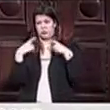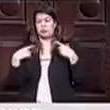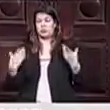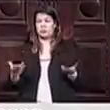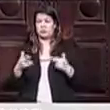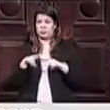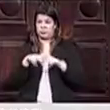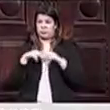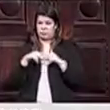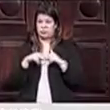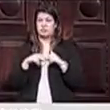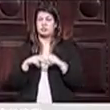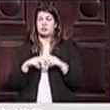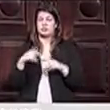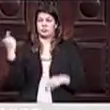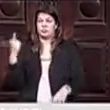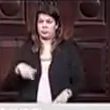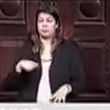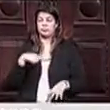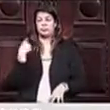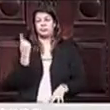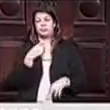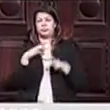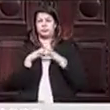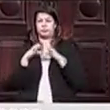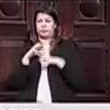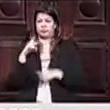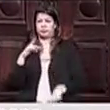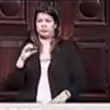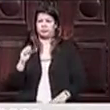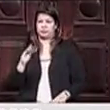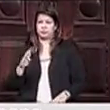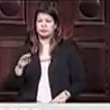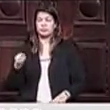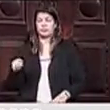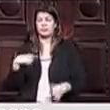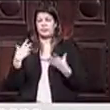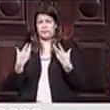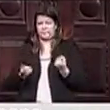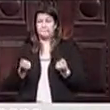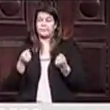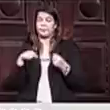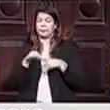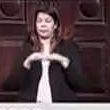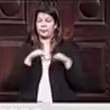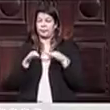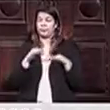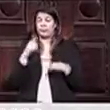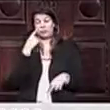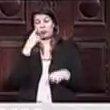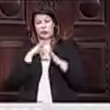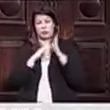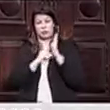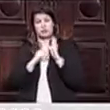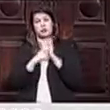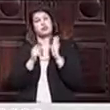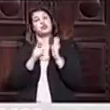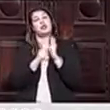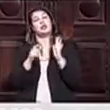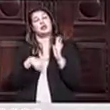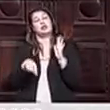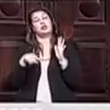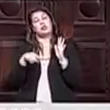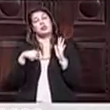isso, nós votaremos, a bancada do PSDB, favoravelmente à matéria, defendendo aqui as emendas e os destaques que nós